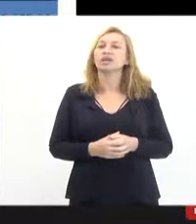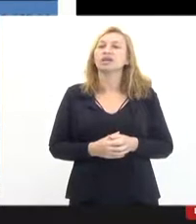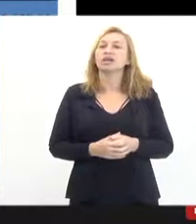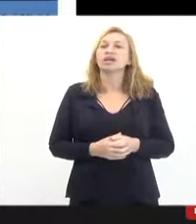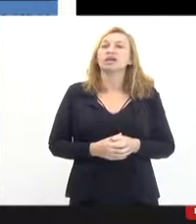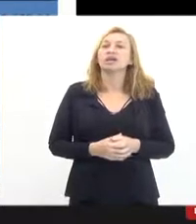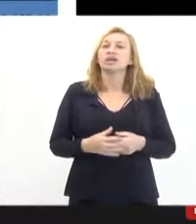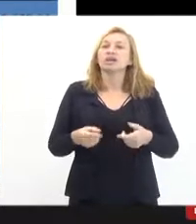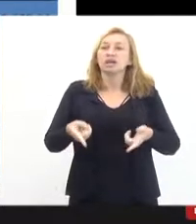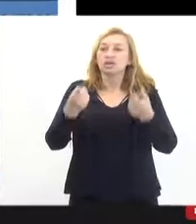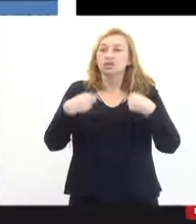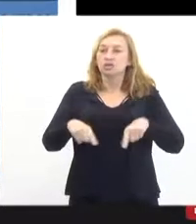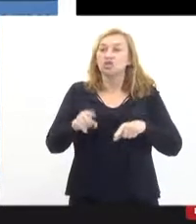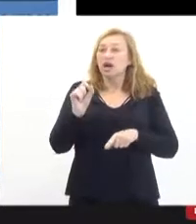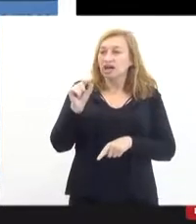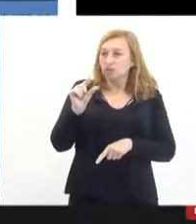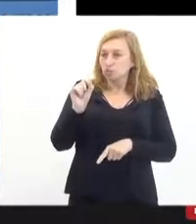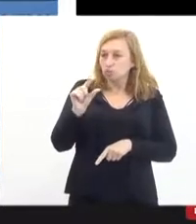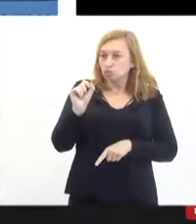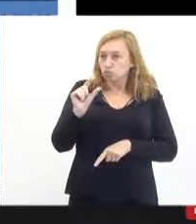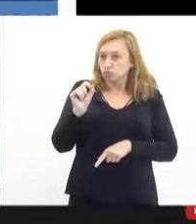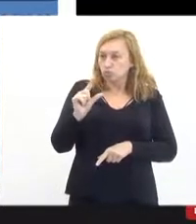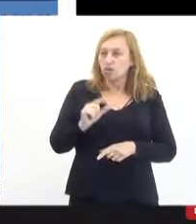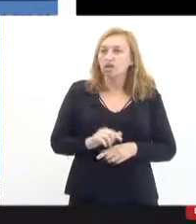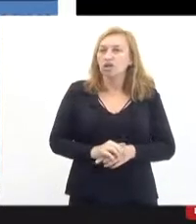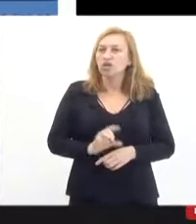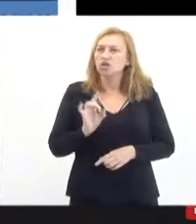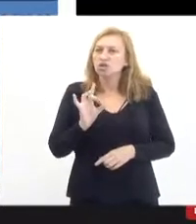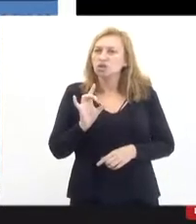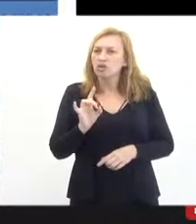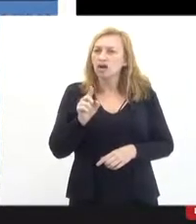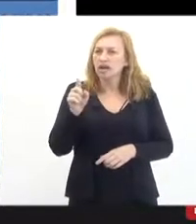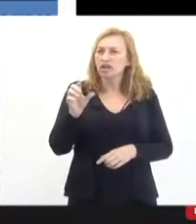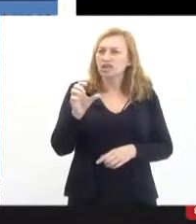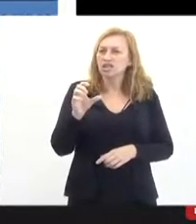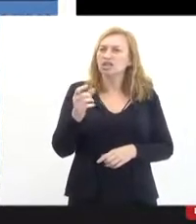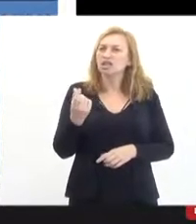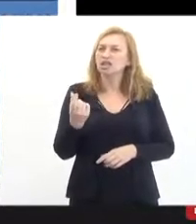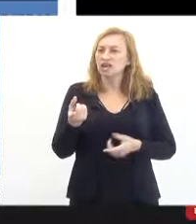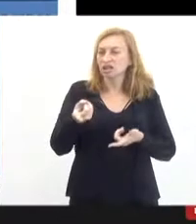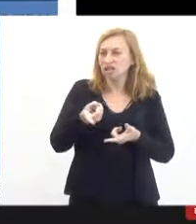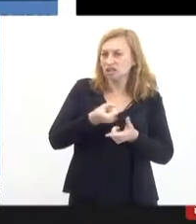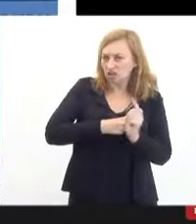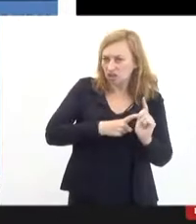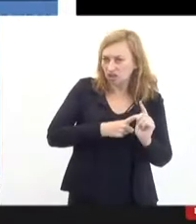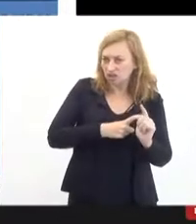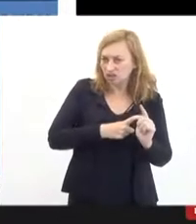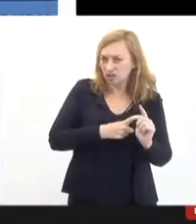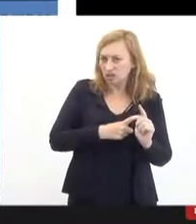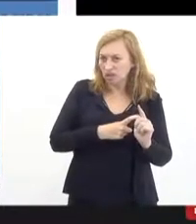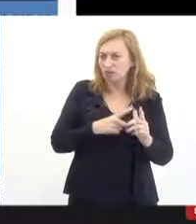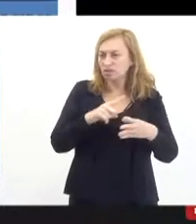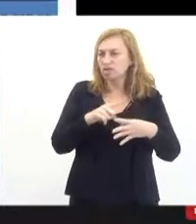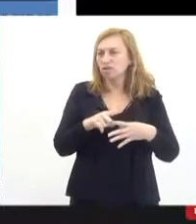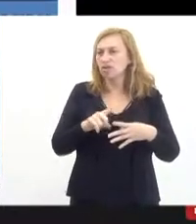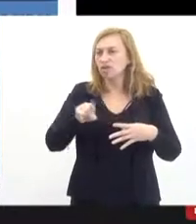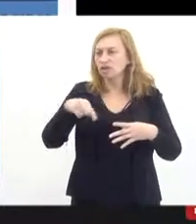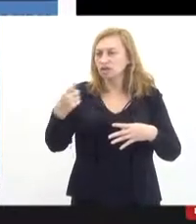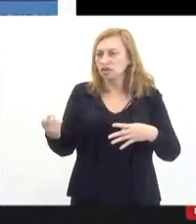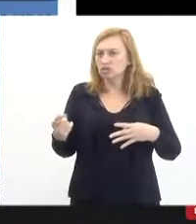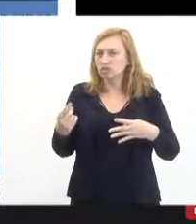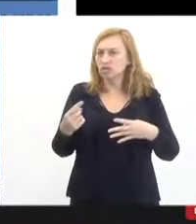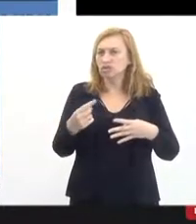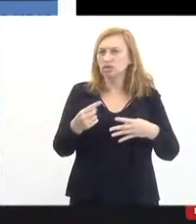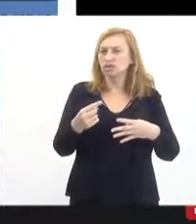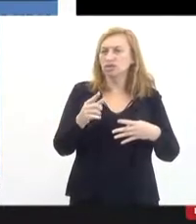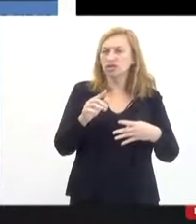E essa parte aqui que está em azul são aqueles créditos classificados, né, nas outras três faixas restantes aí do